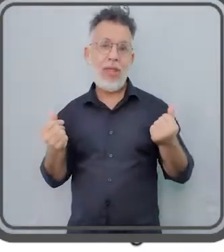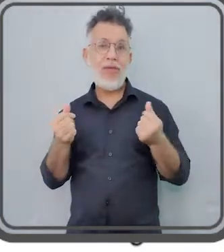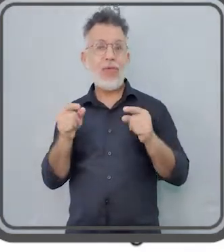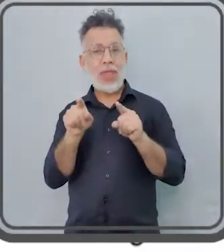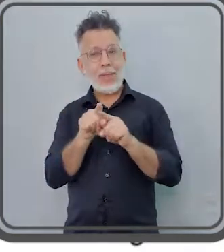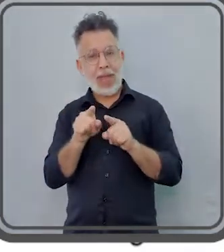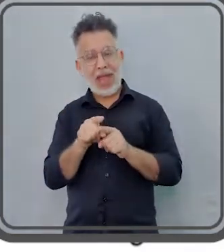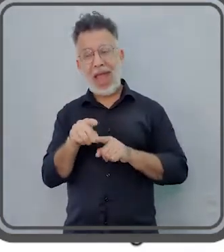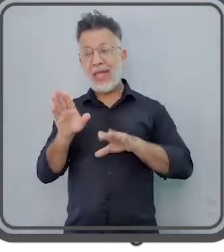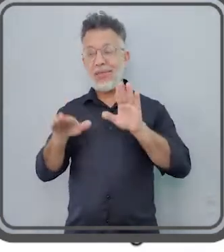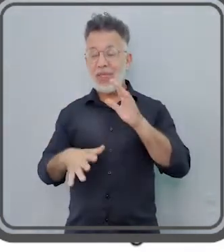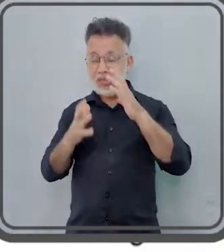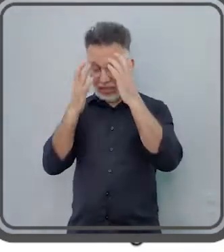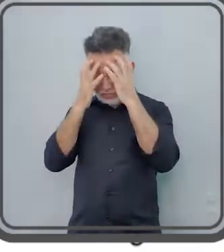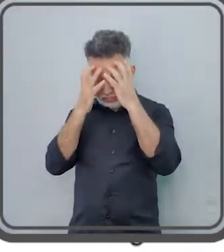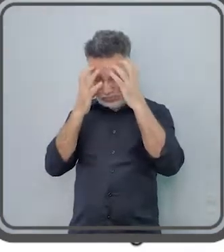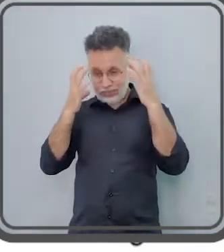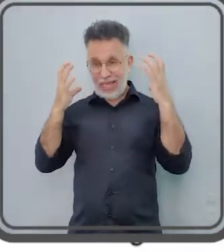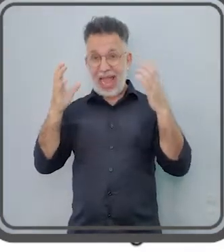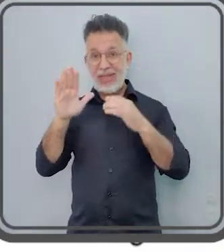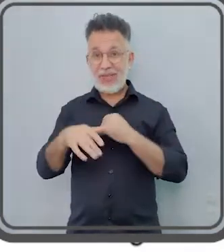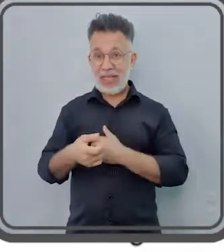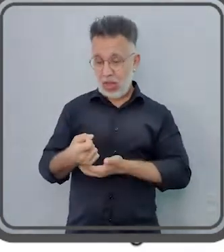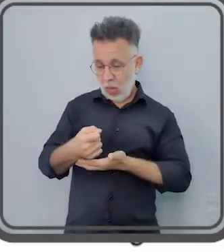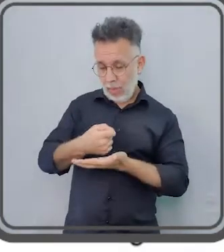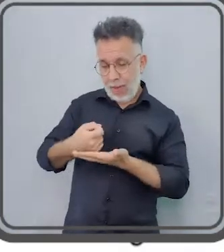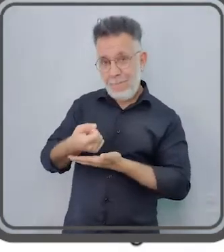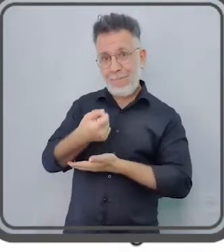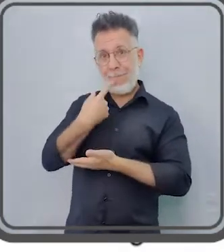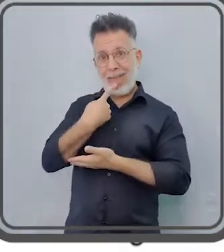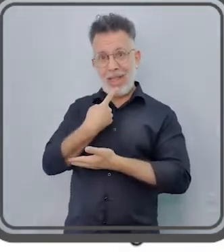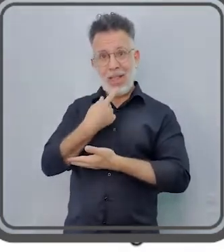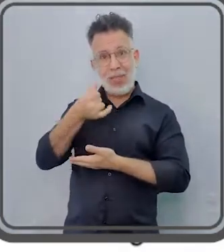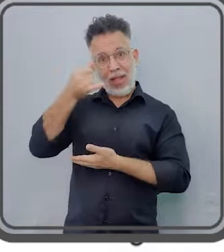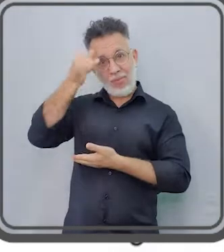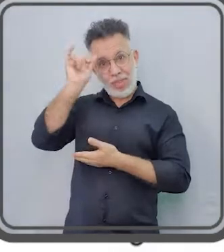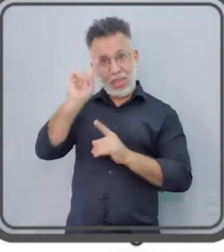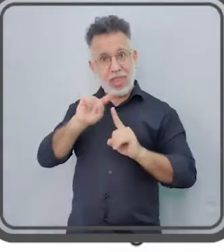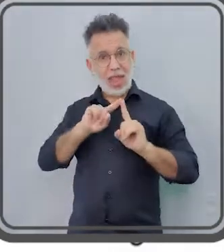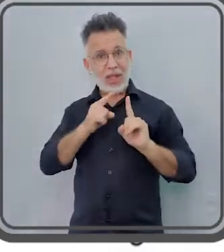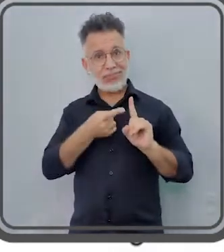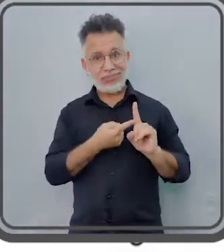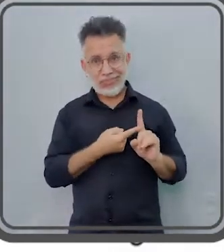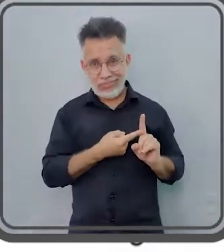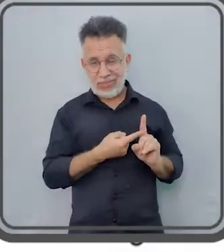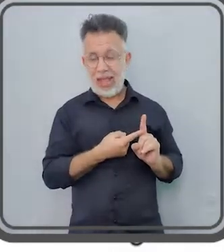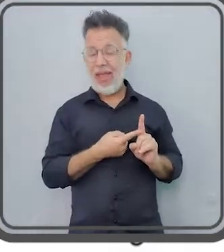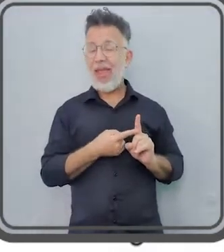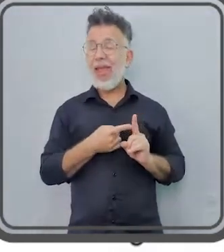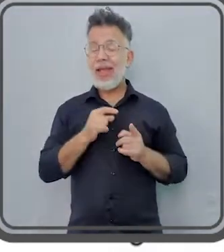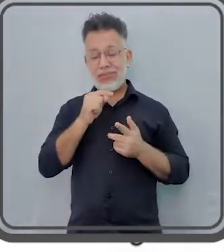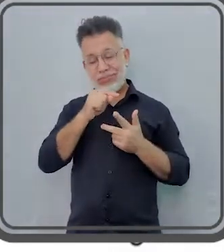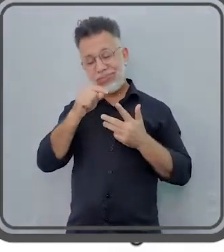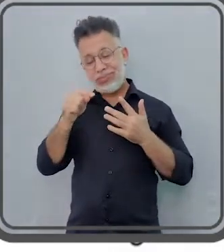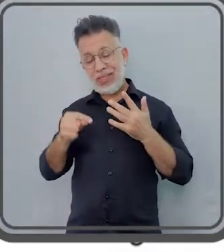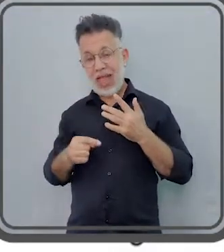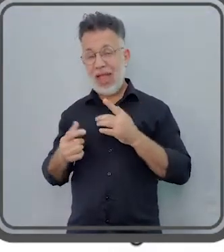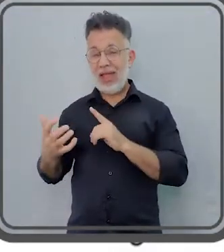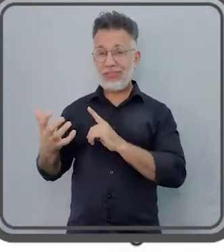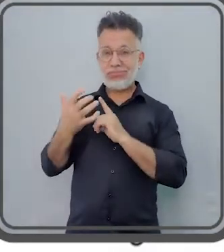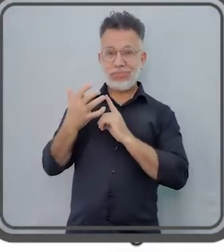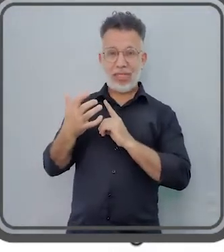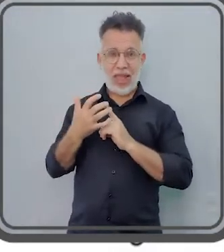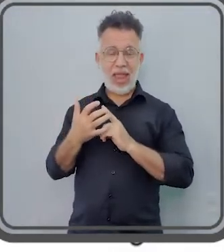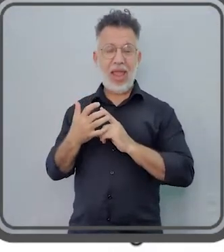sensível. Às vezes um estresse, às vezes uma pílula anticoncepcional, às vezes inputs que são muito subliminares refletem